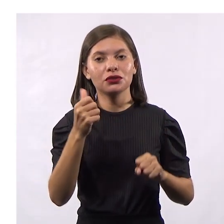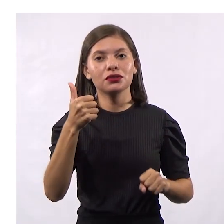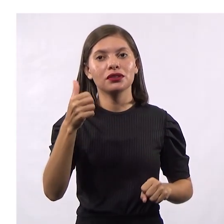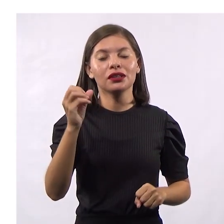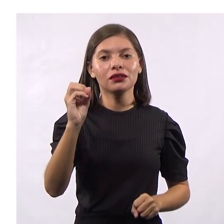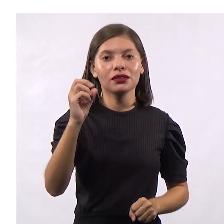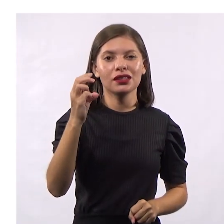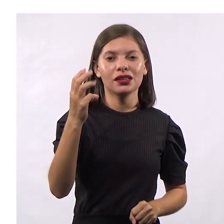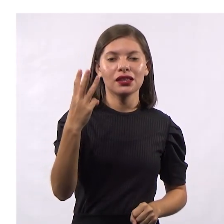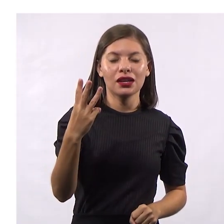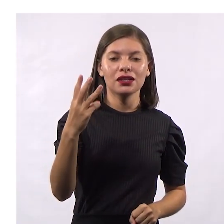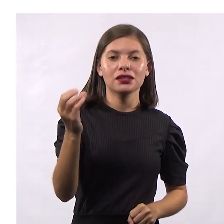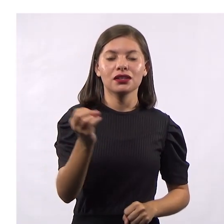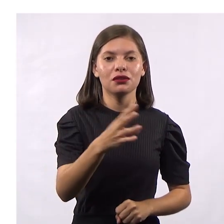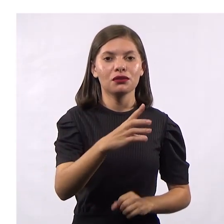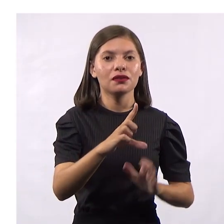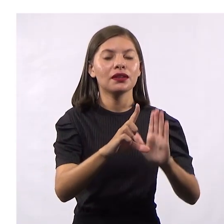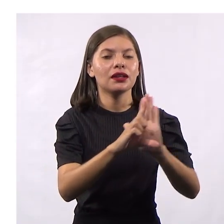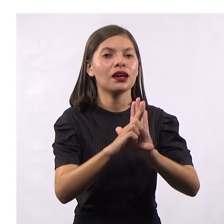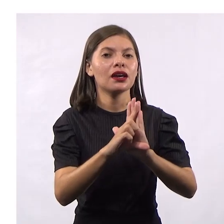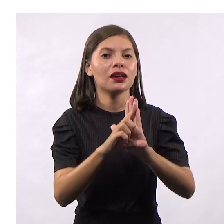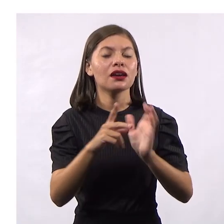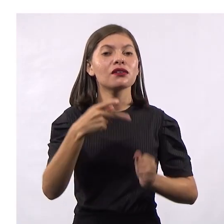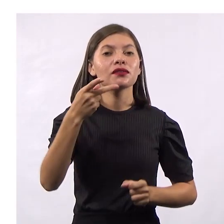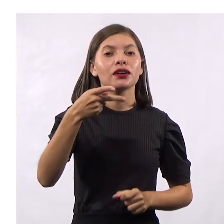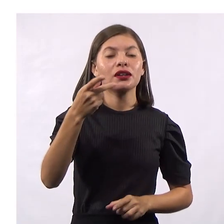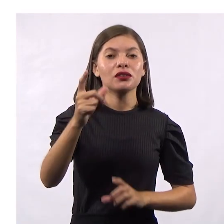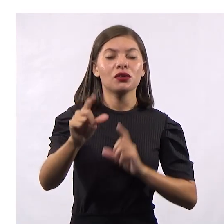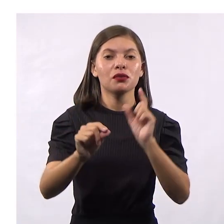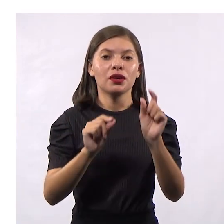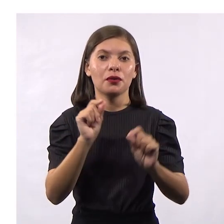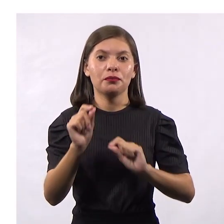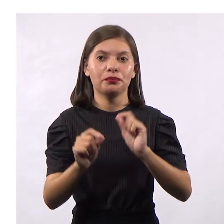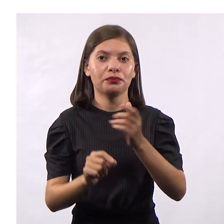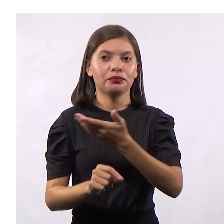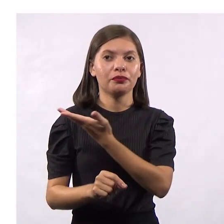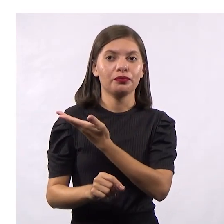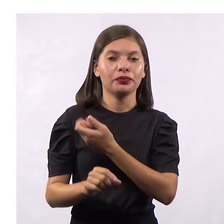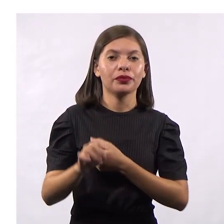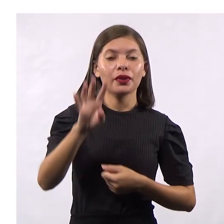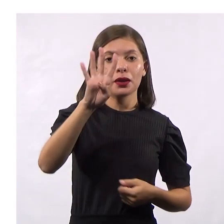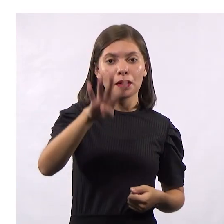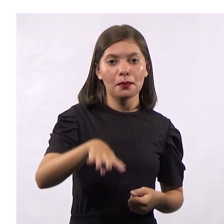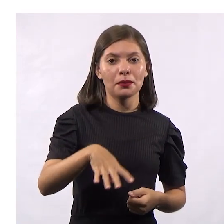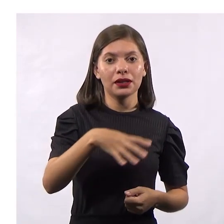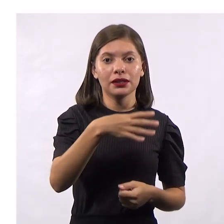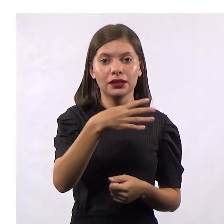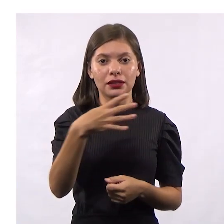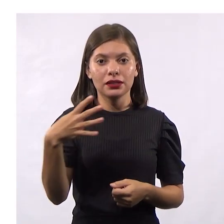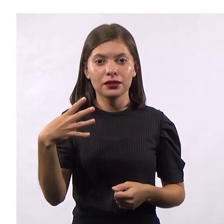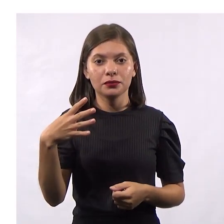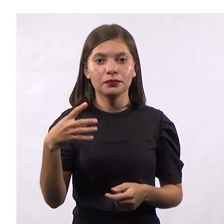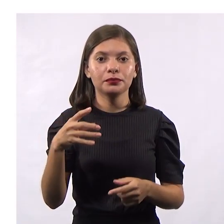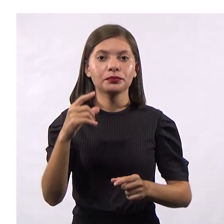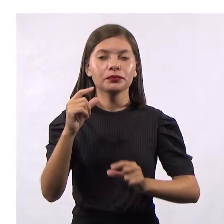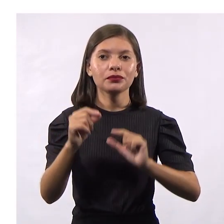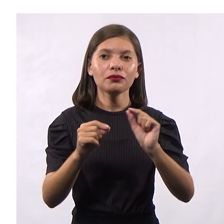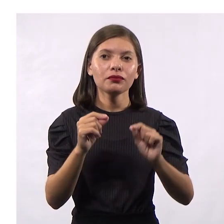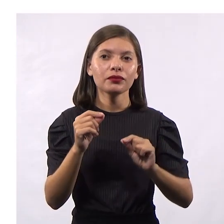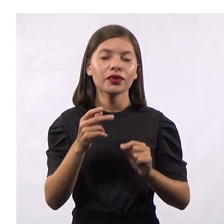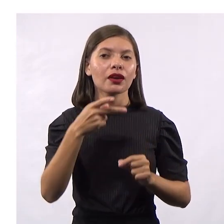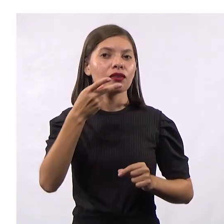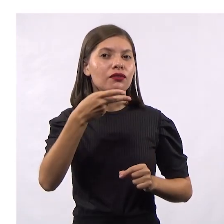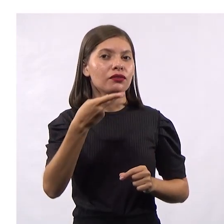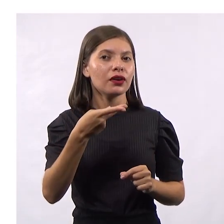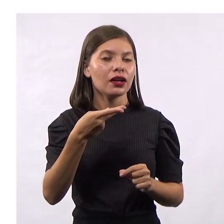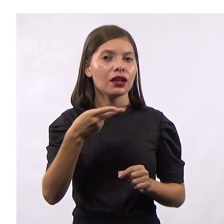o 103 da nova lei, da Lei 14.133, que diz que a matriz de alocação de riscos, gente, ela